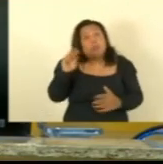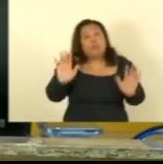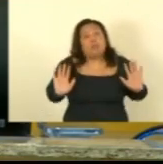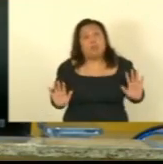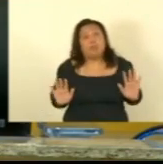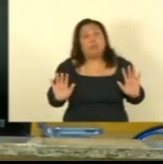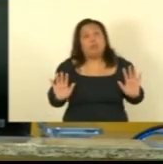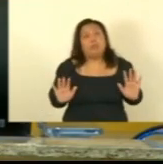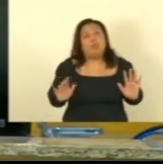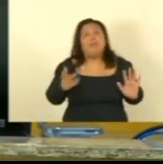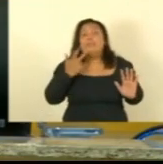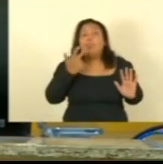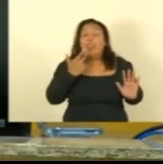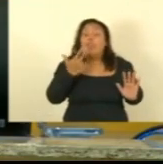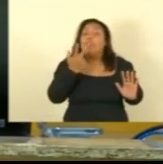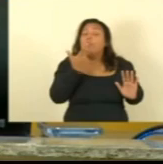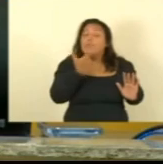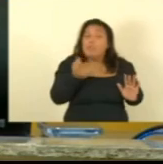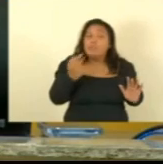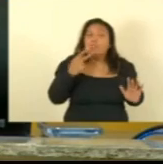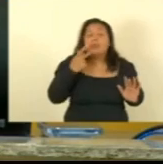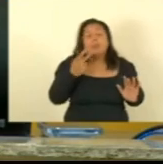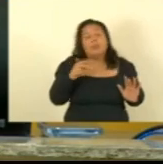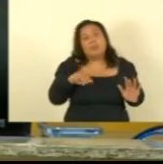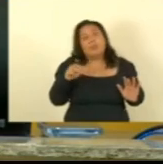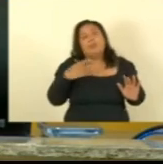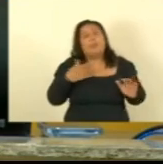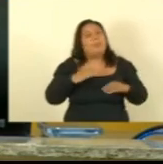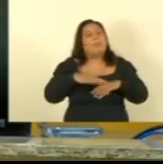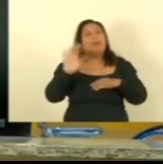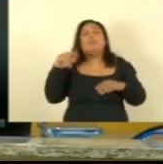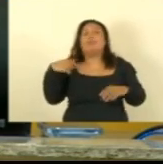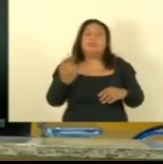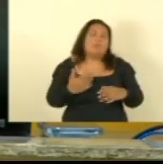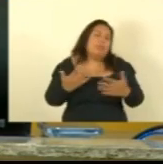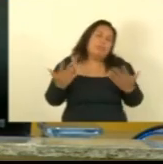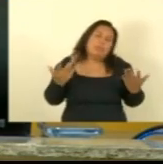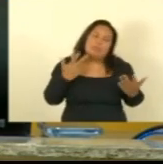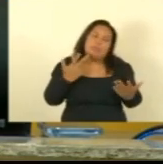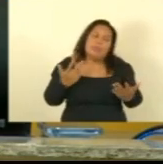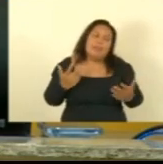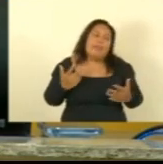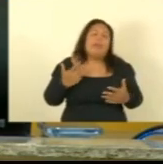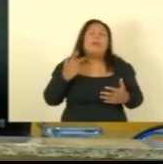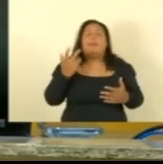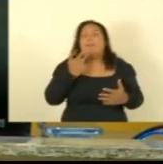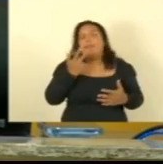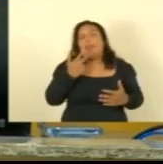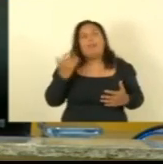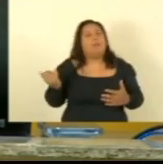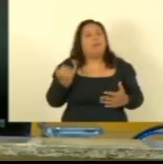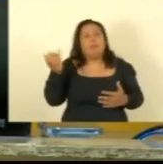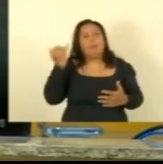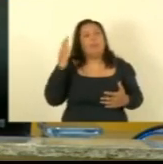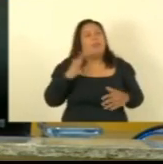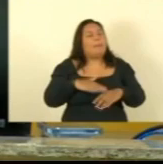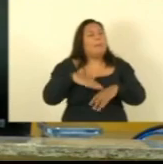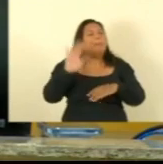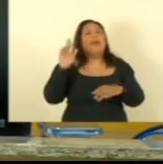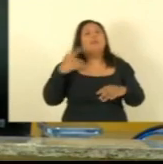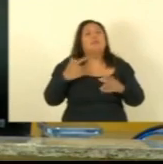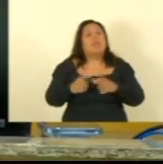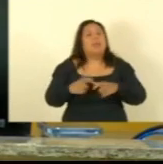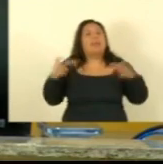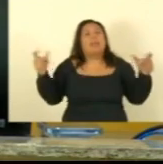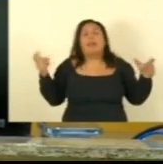tá? Falou mais do que aí... É, a fala é muito importante. O senhor falou mais do que o grande